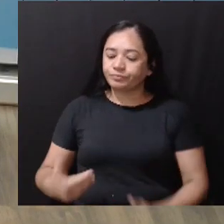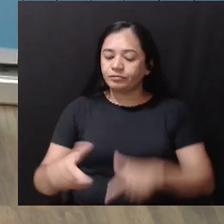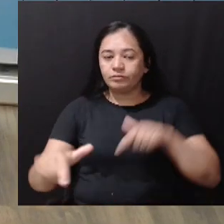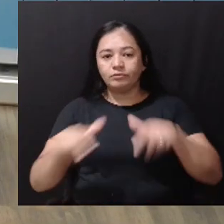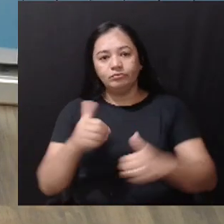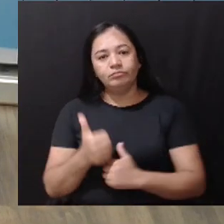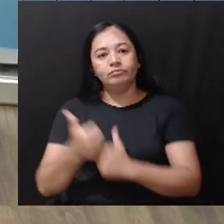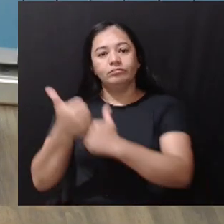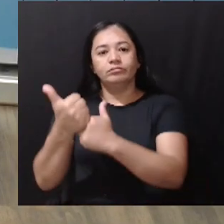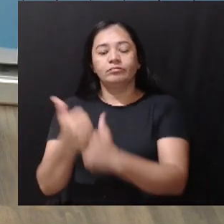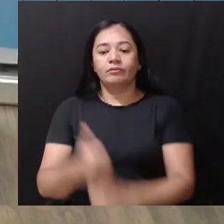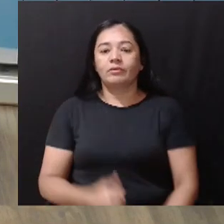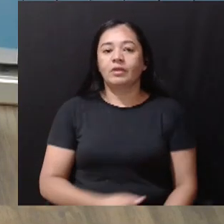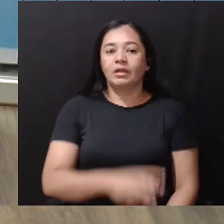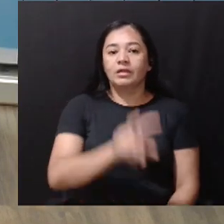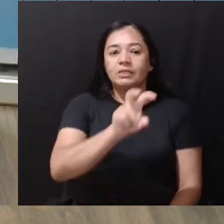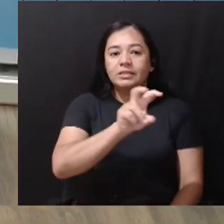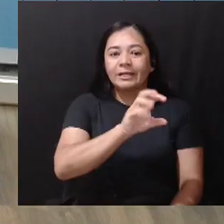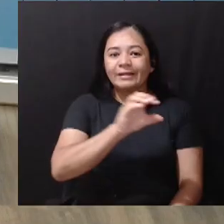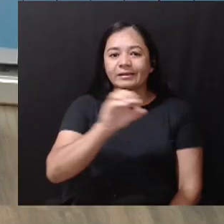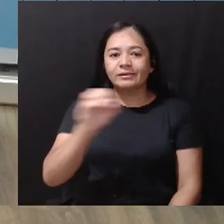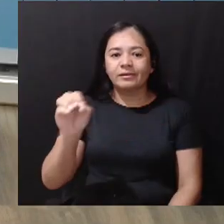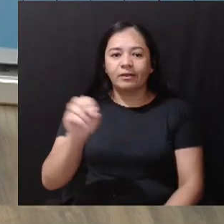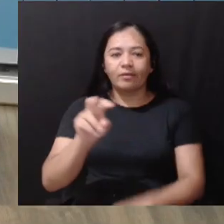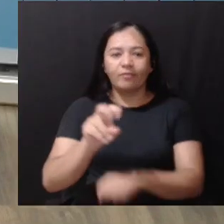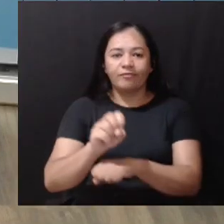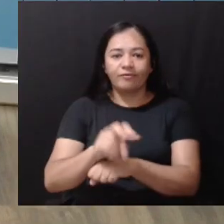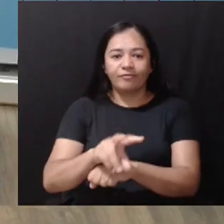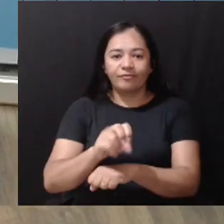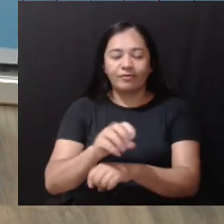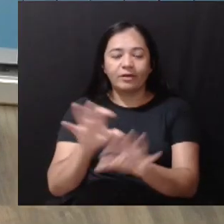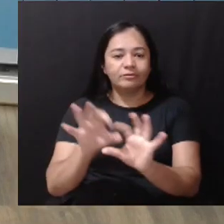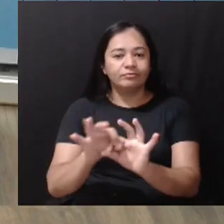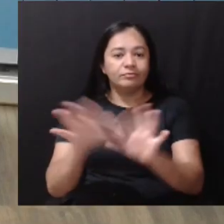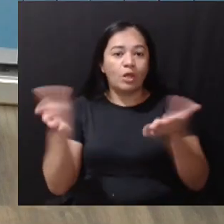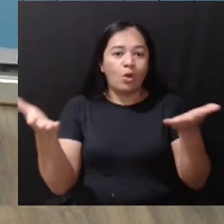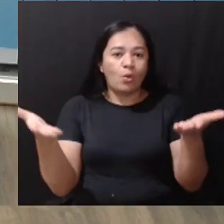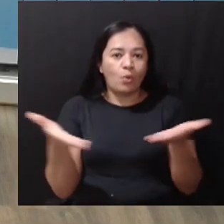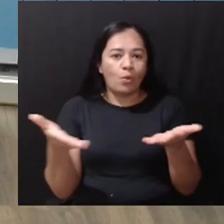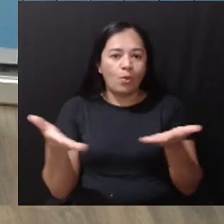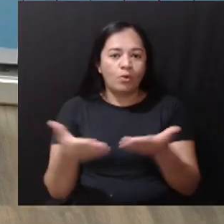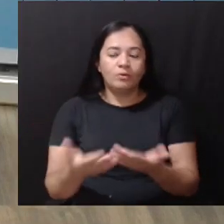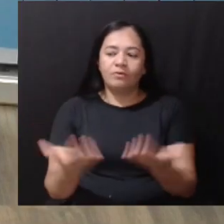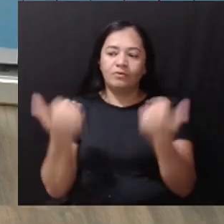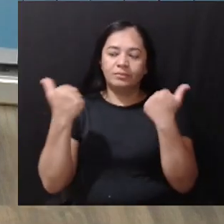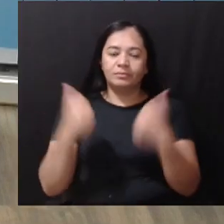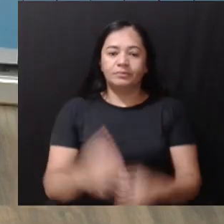mais de 500 vagas disponíveis hoje. Confira algumas delas.